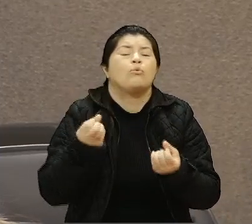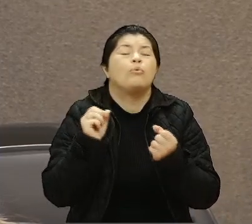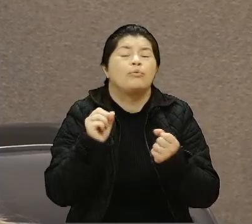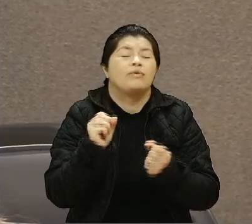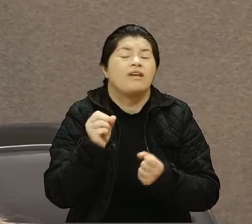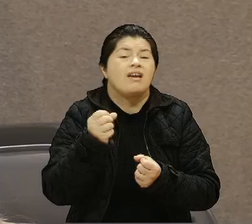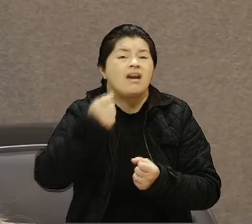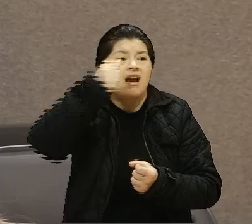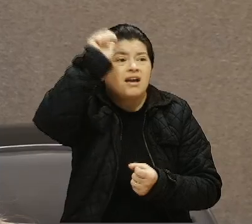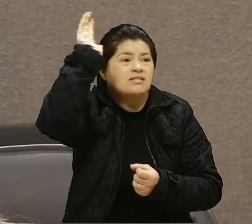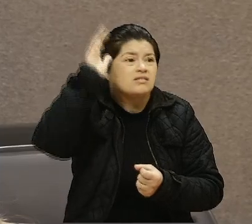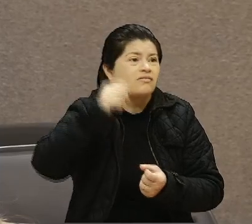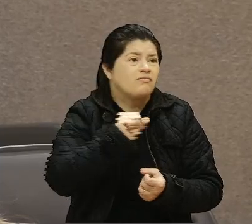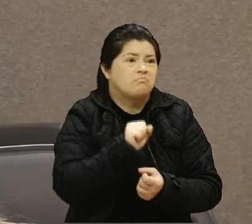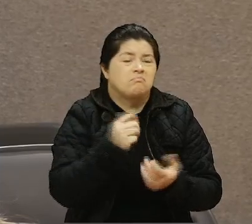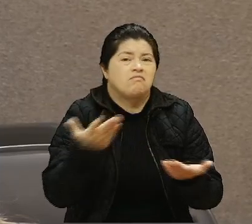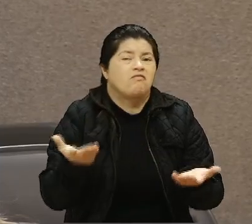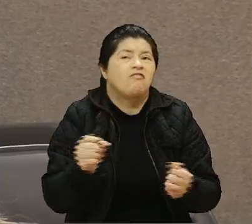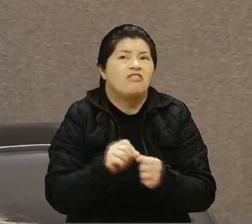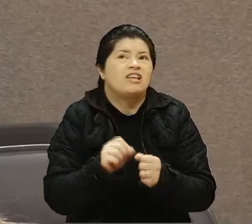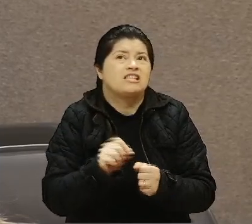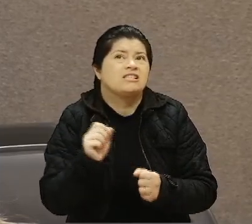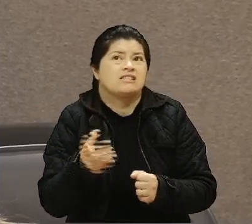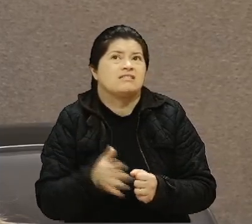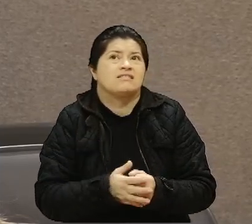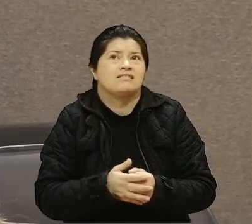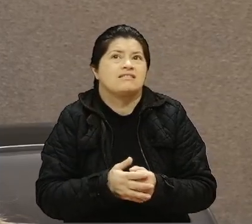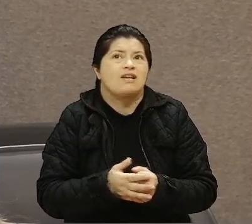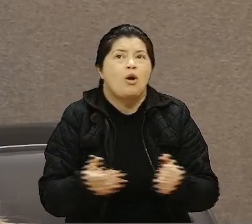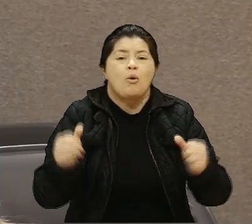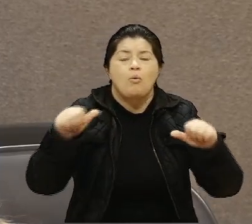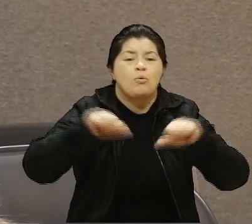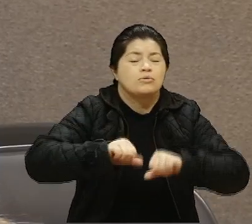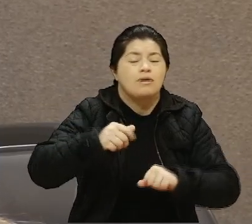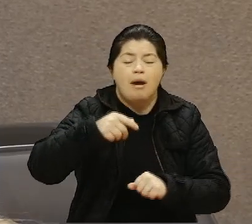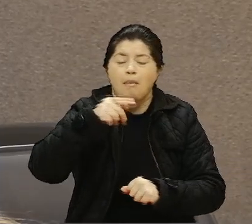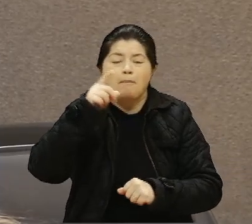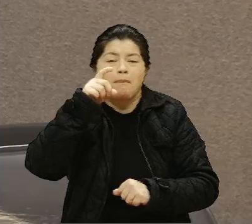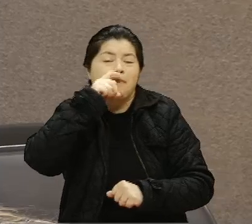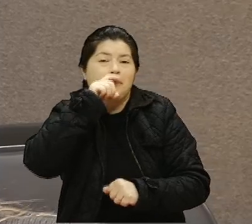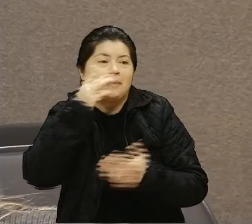fez. Que ele ainda consegue uns votinhos por causa da herança do pai dele.